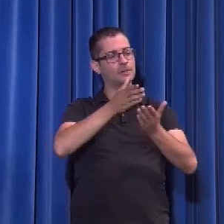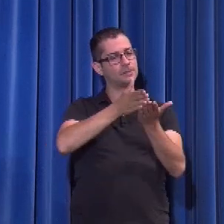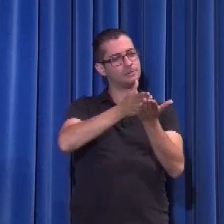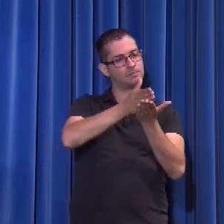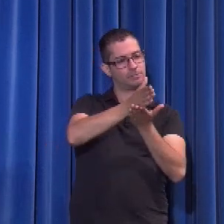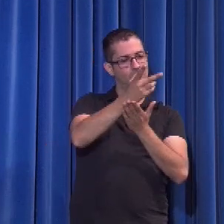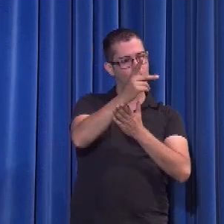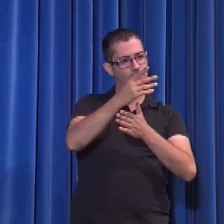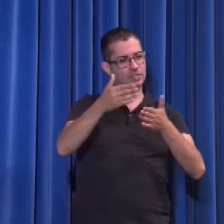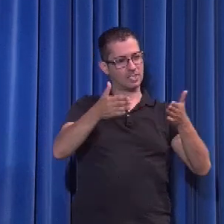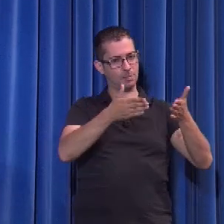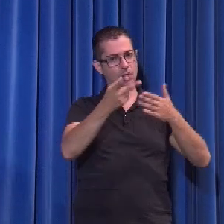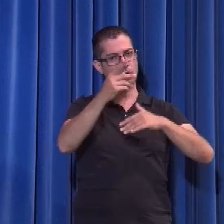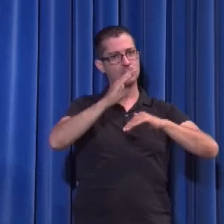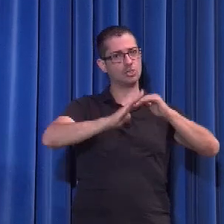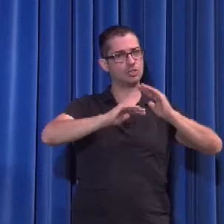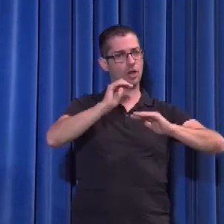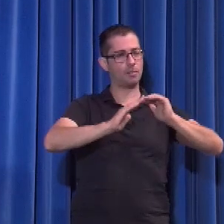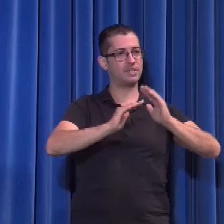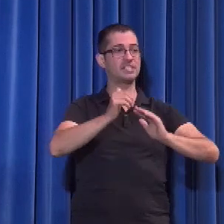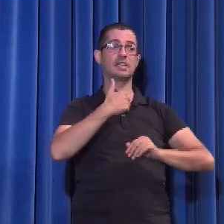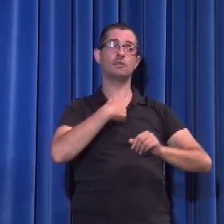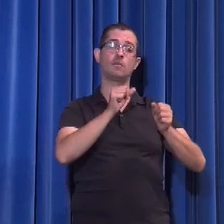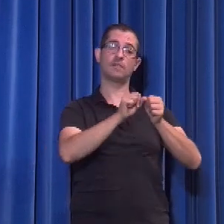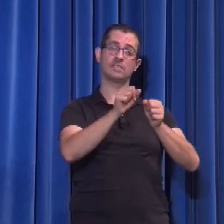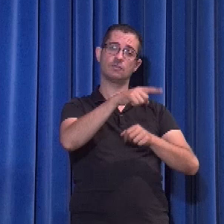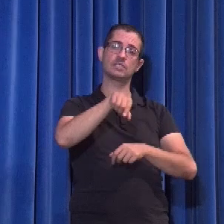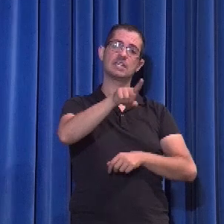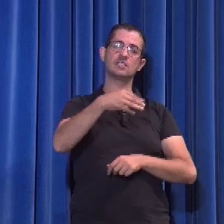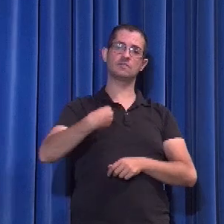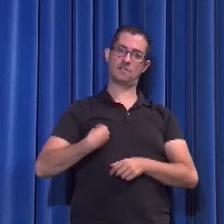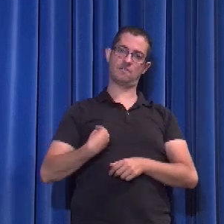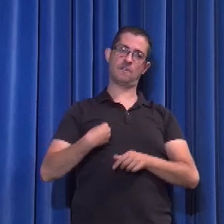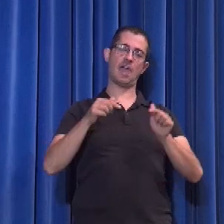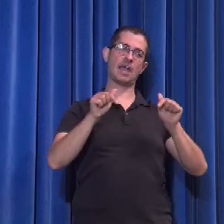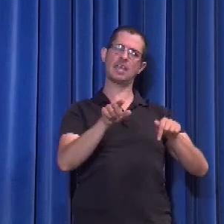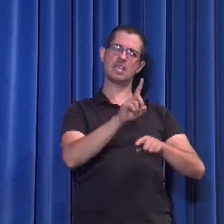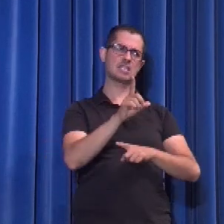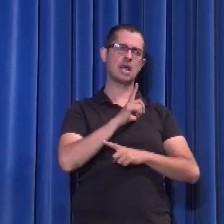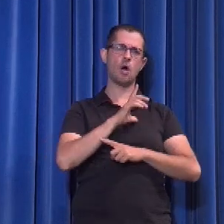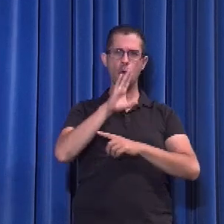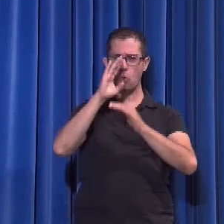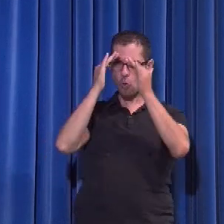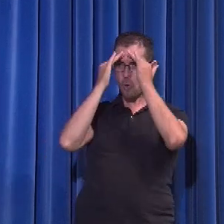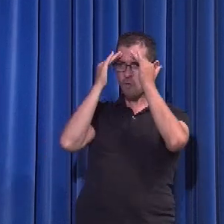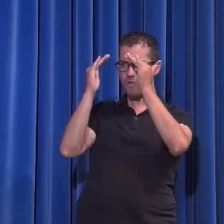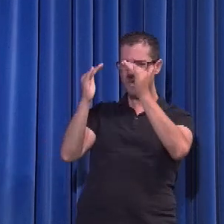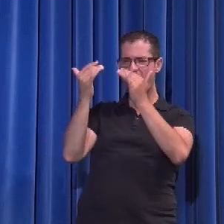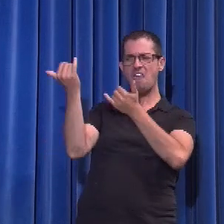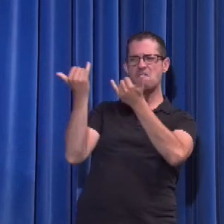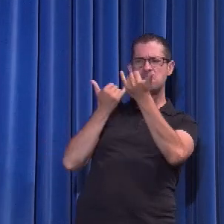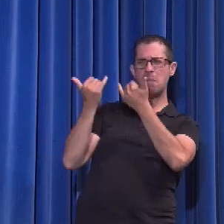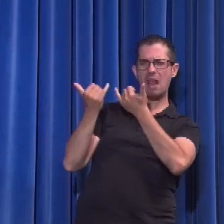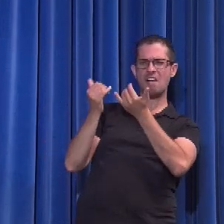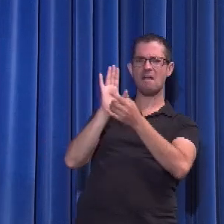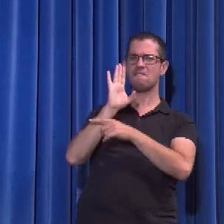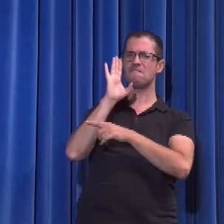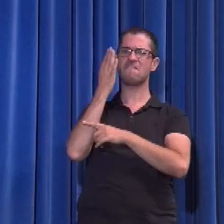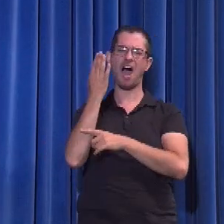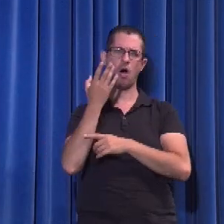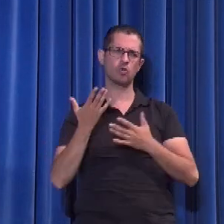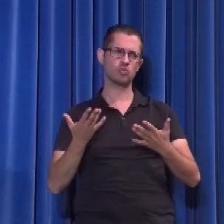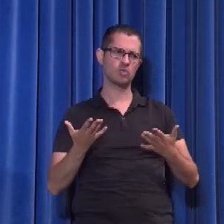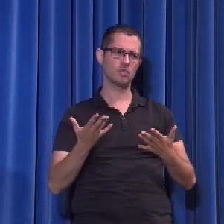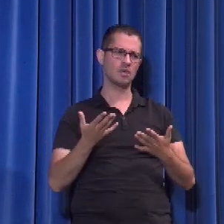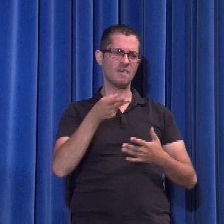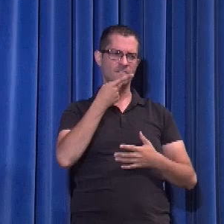obras, e eu vos farei habitar neste lugar. Não confieis em palavras falsas, dizendo: templo do Senhor,